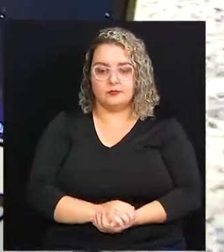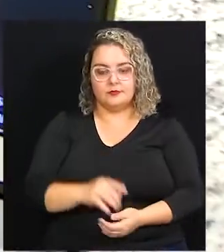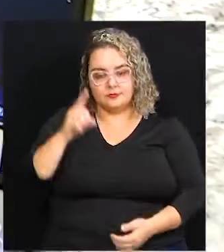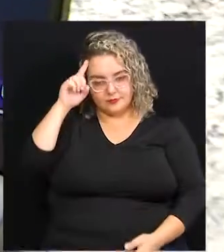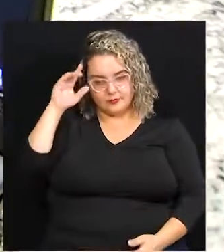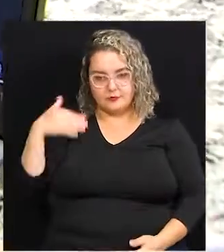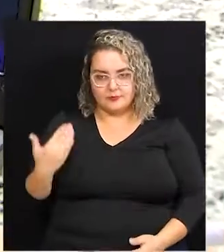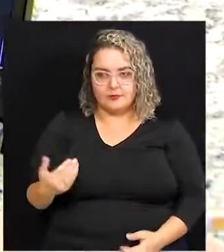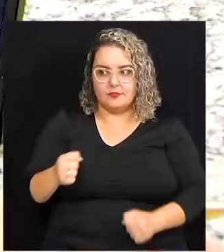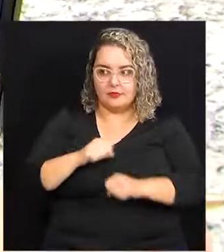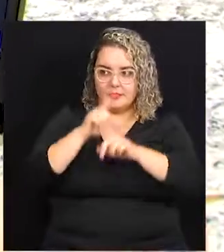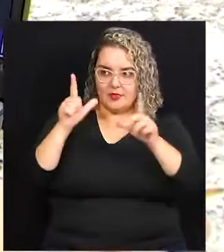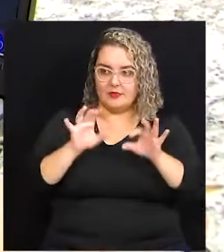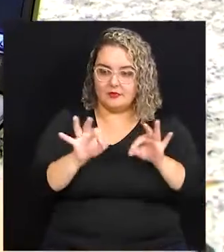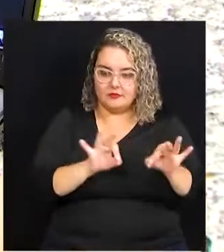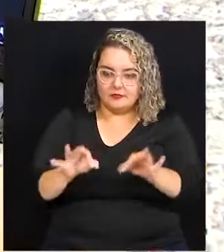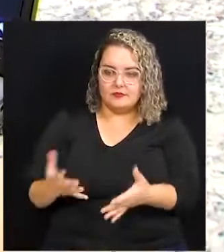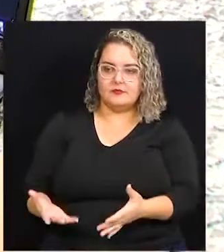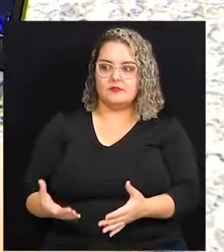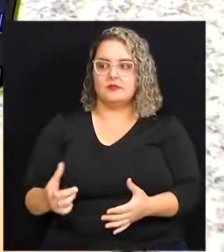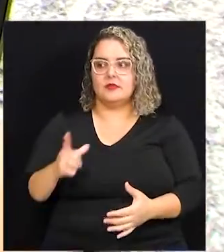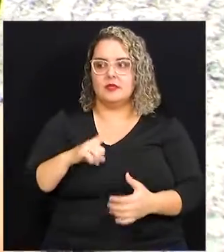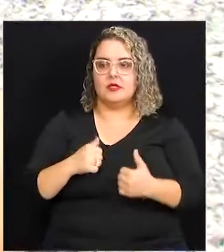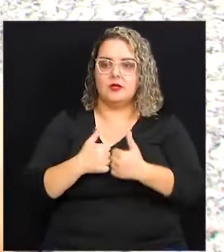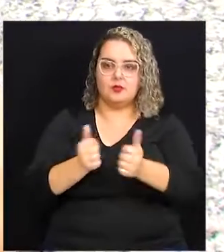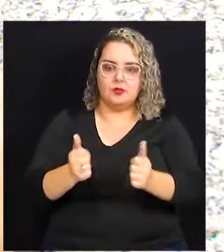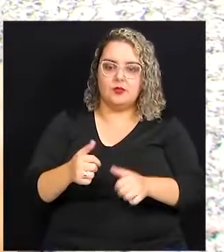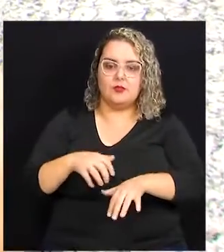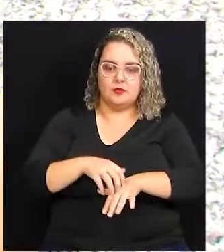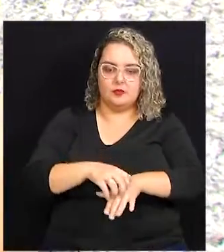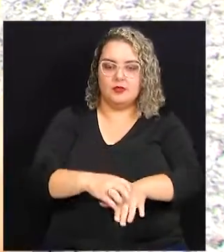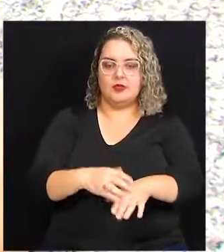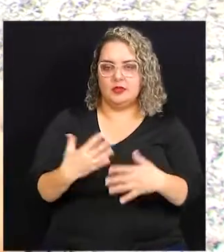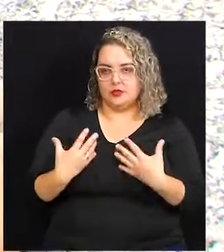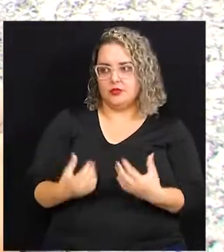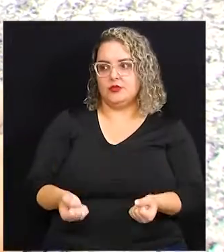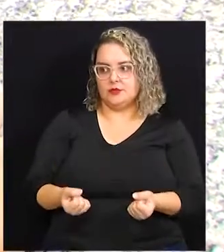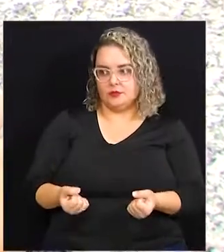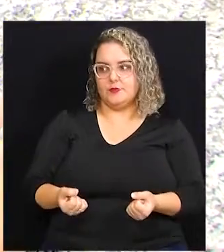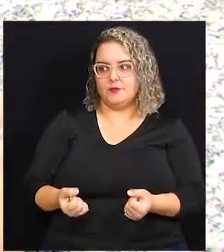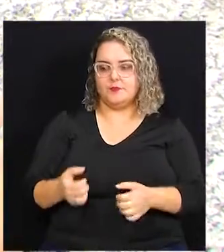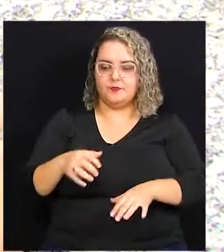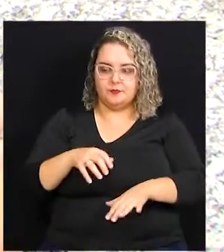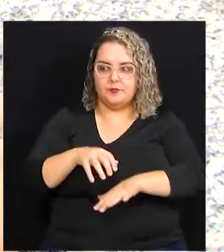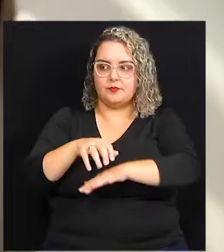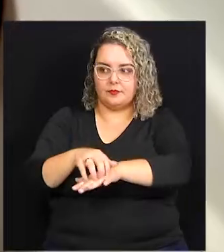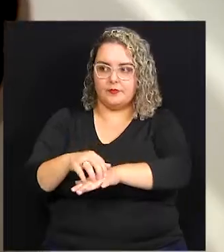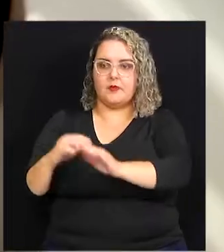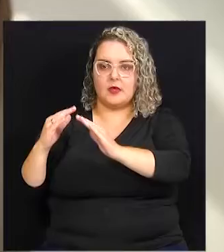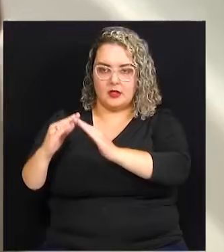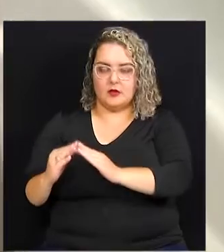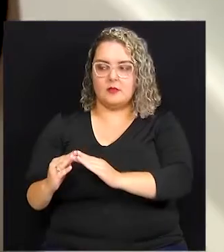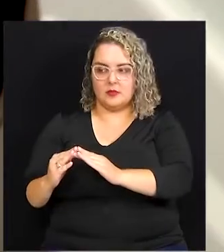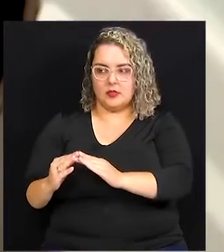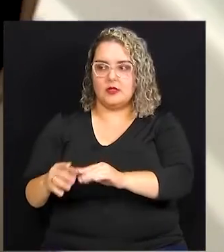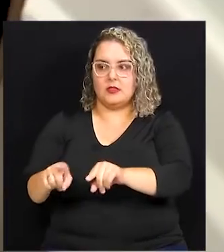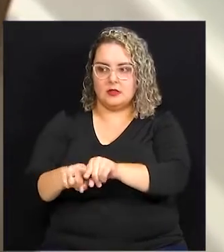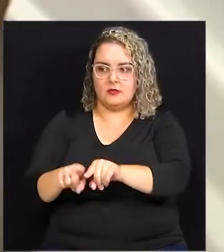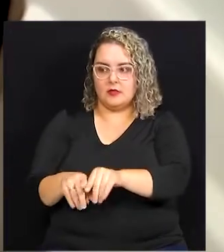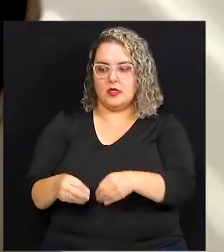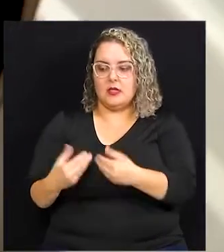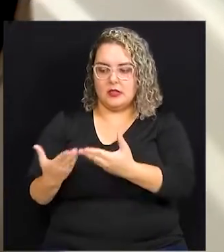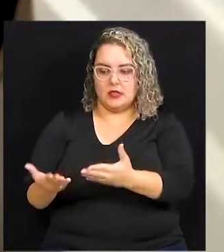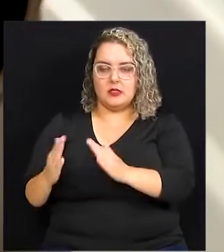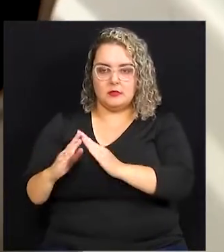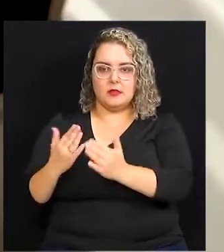meu dia a dia eu acordo, arrumo, e aí tem um ônibus, que é o transporte que a gente ganha, então o ônibus pega a gente lá na moradia, que também é fornecida